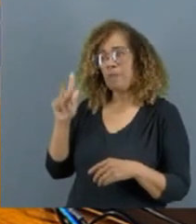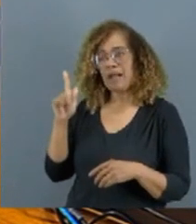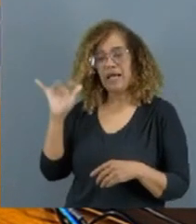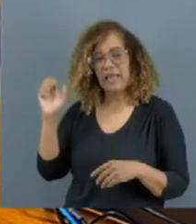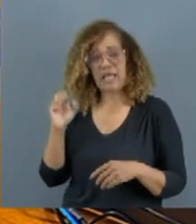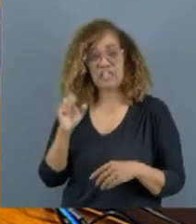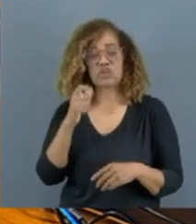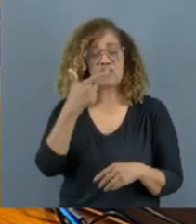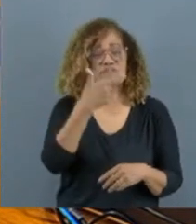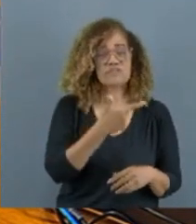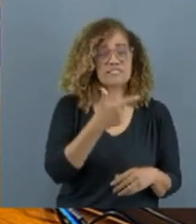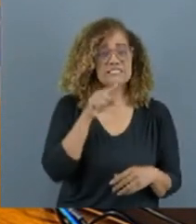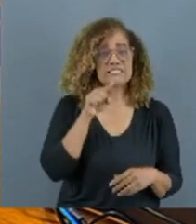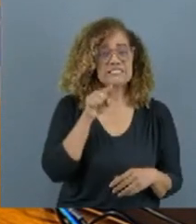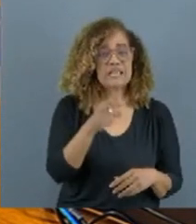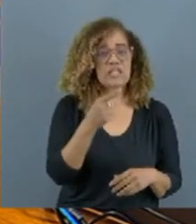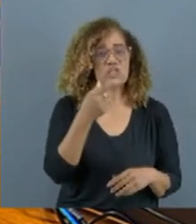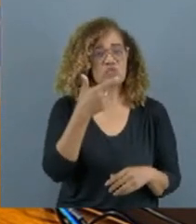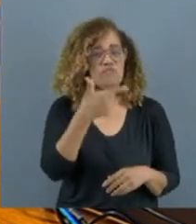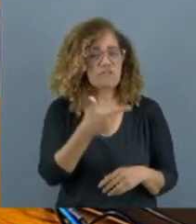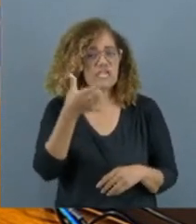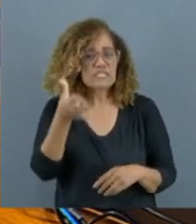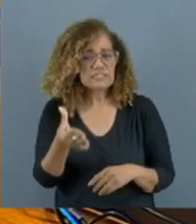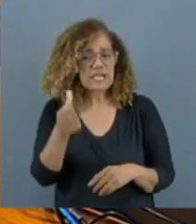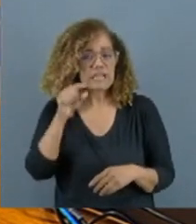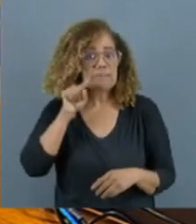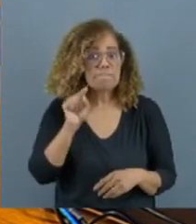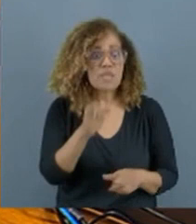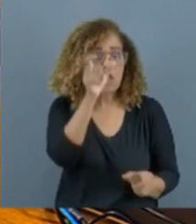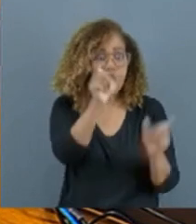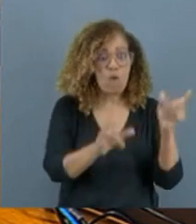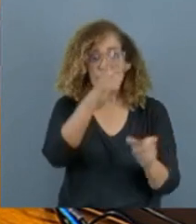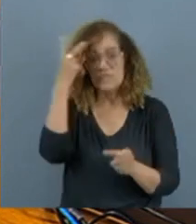126 mil detentos, vou repetir,